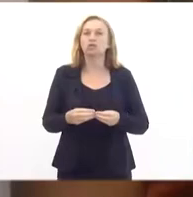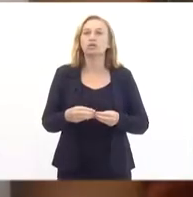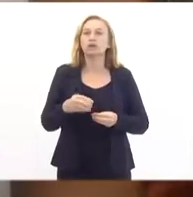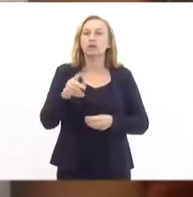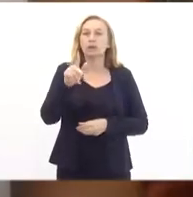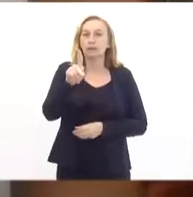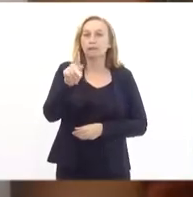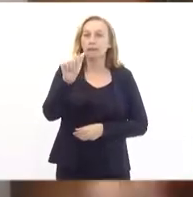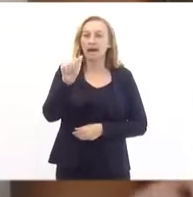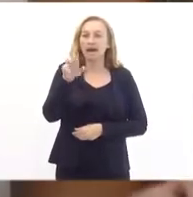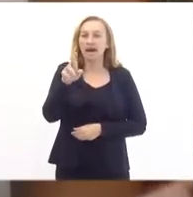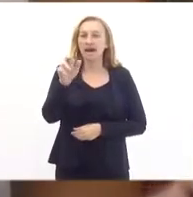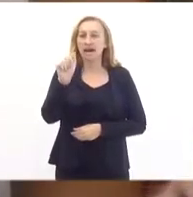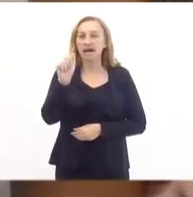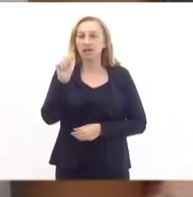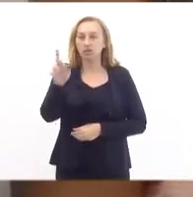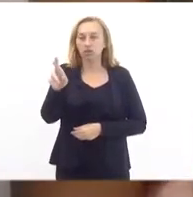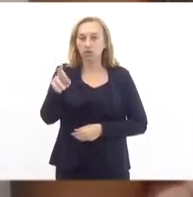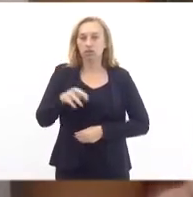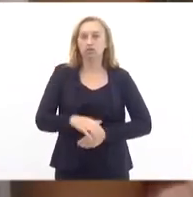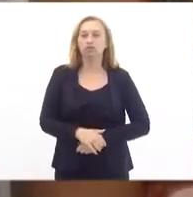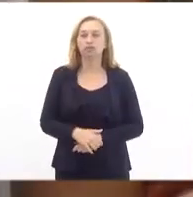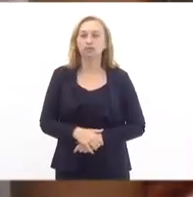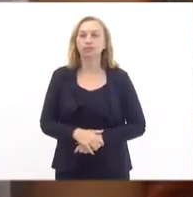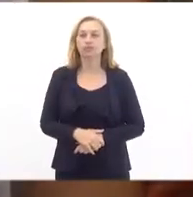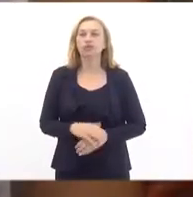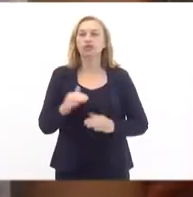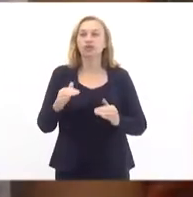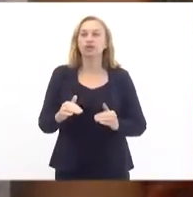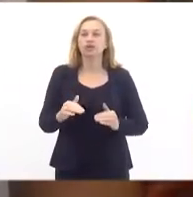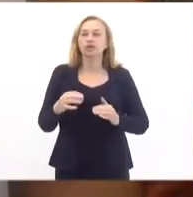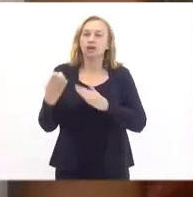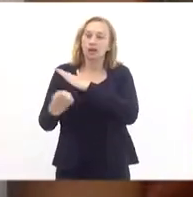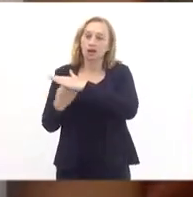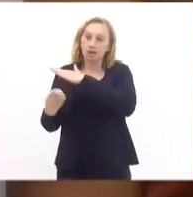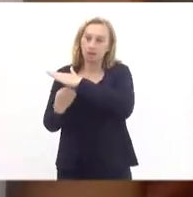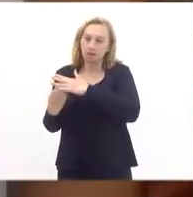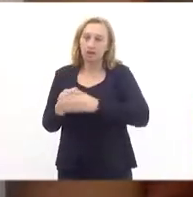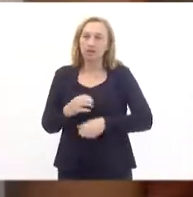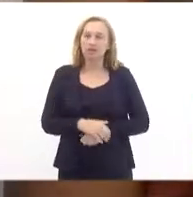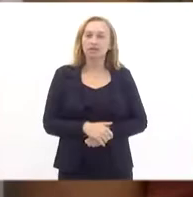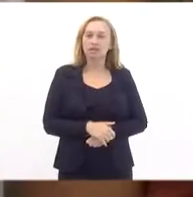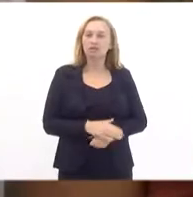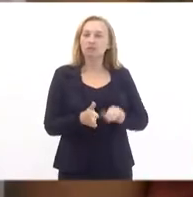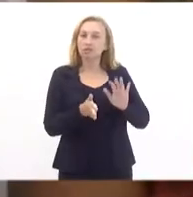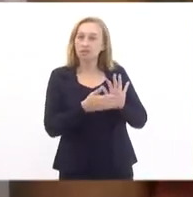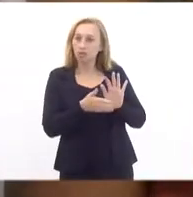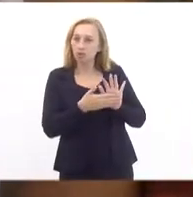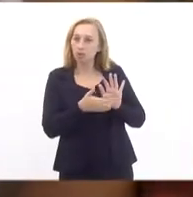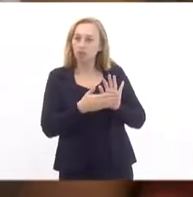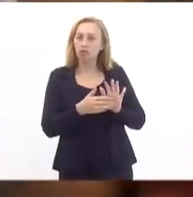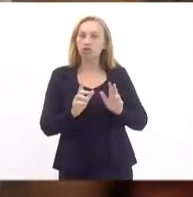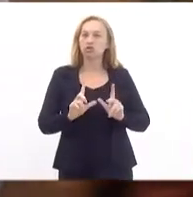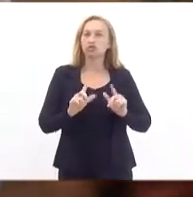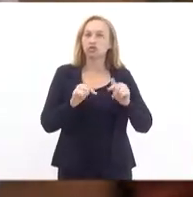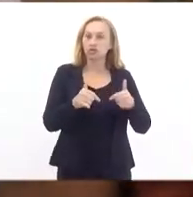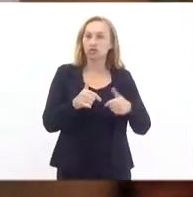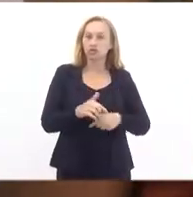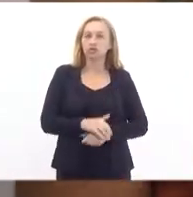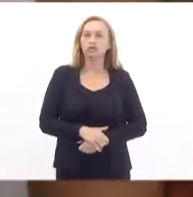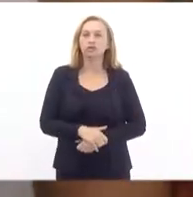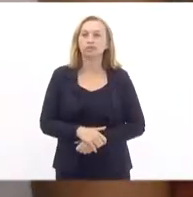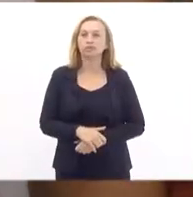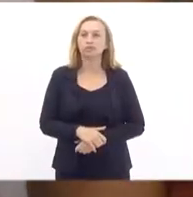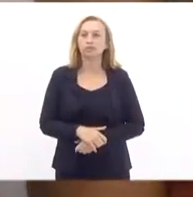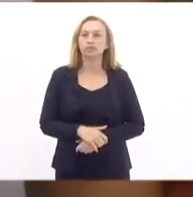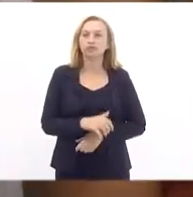entendo da deputada Lucinha. A Supervia submeteu isso, essa proposta operacional,